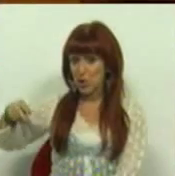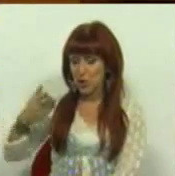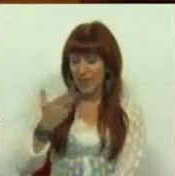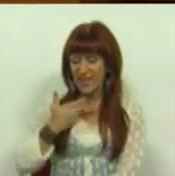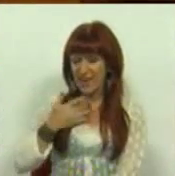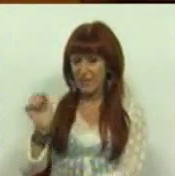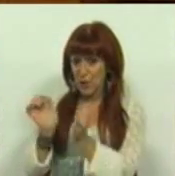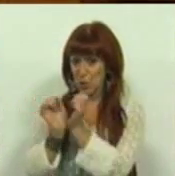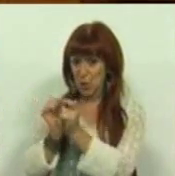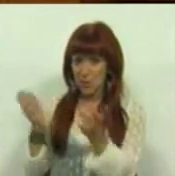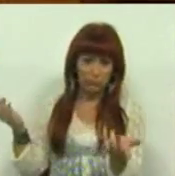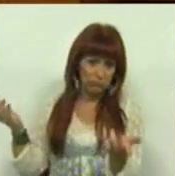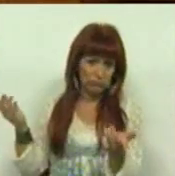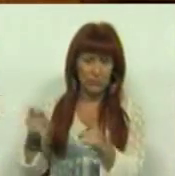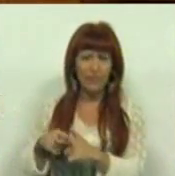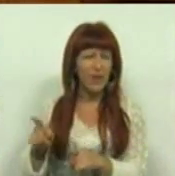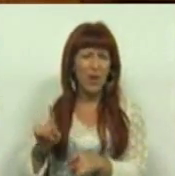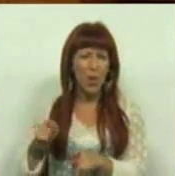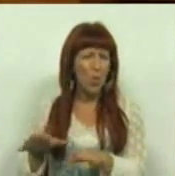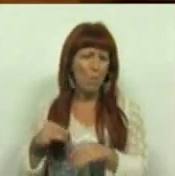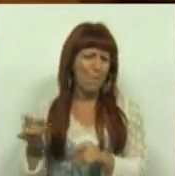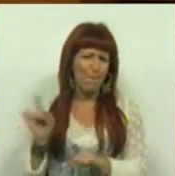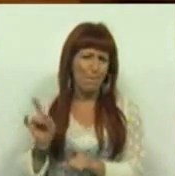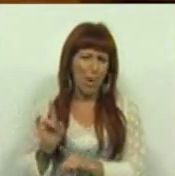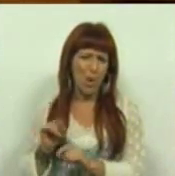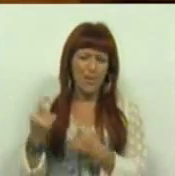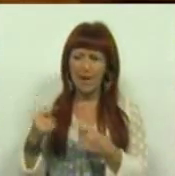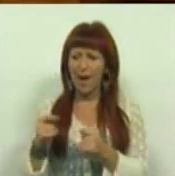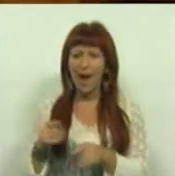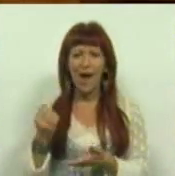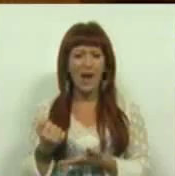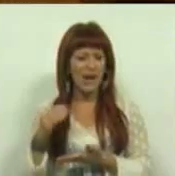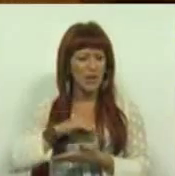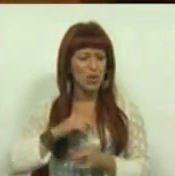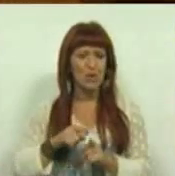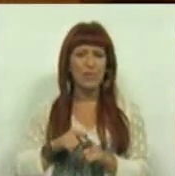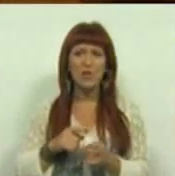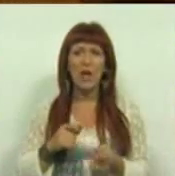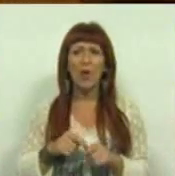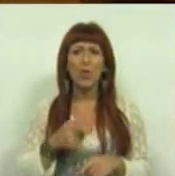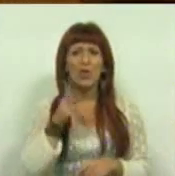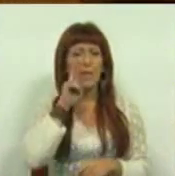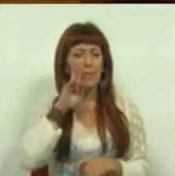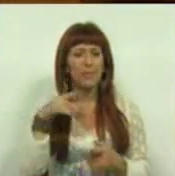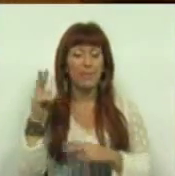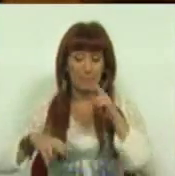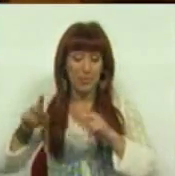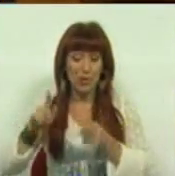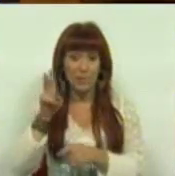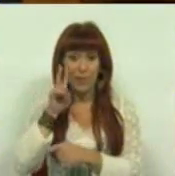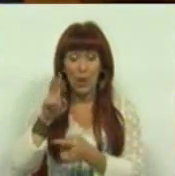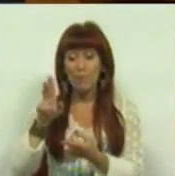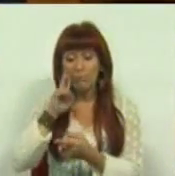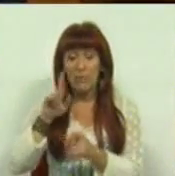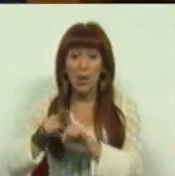dívida à Segurança Social. Não é aceitável que existam sucessivos perdões fiscais para